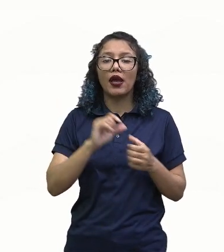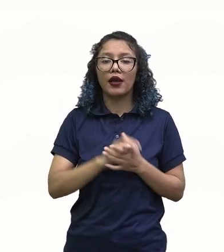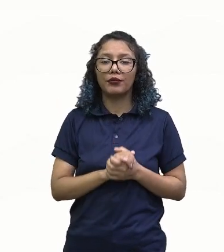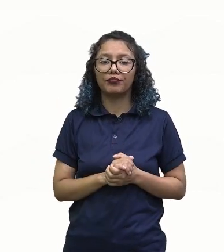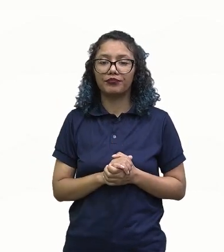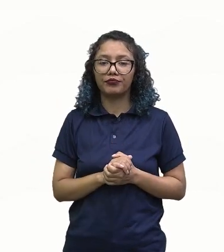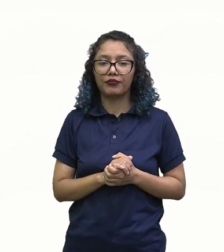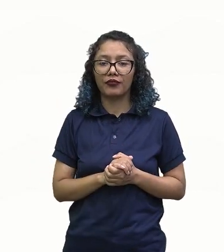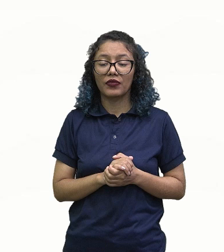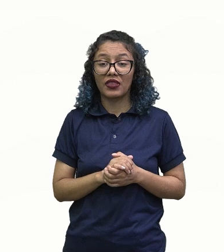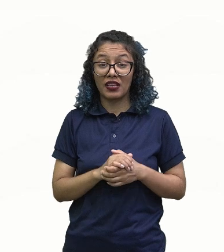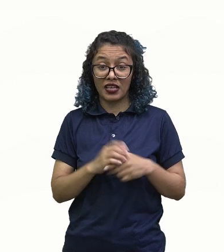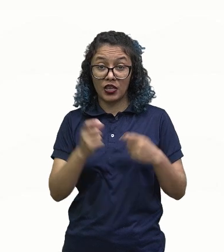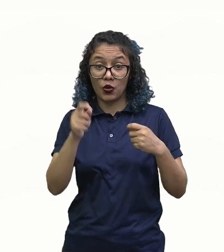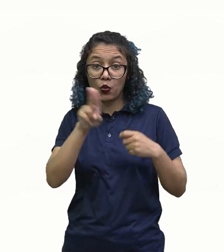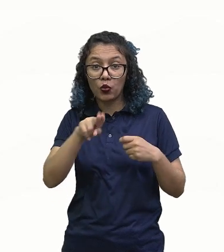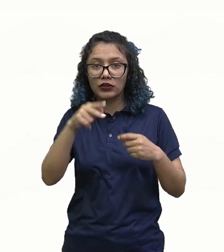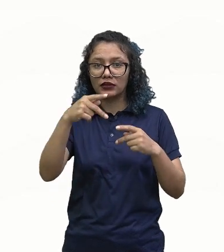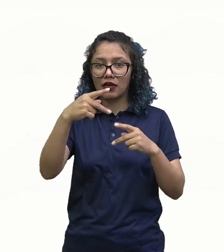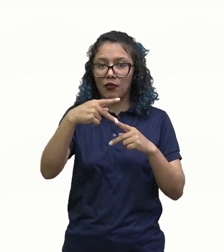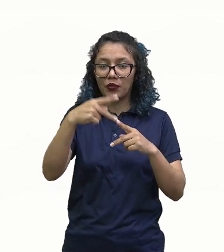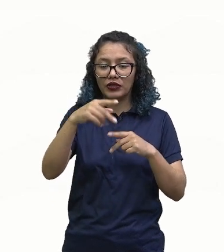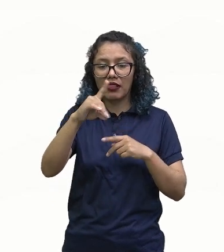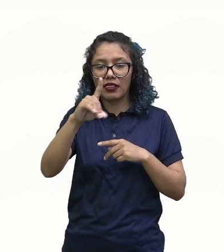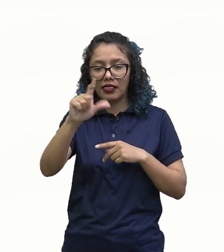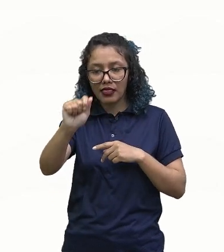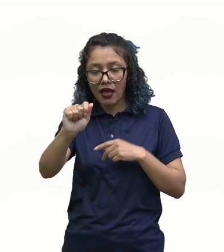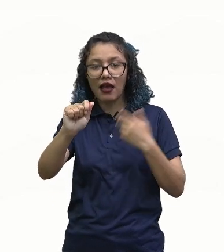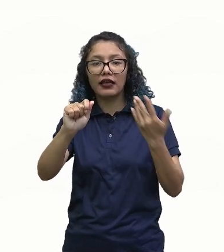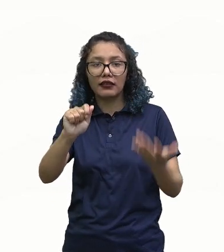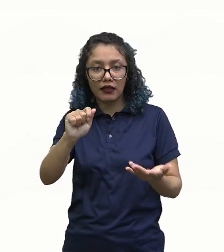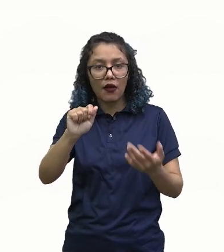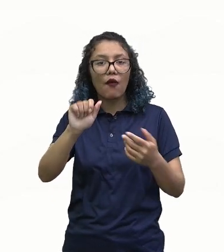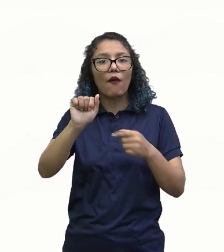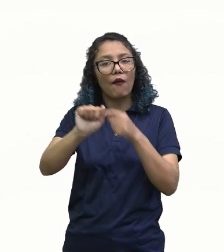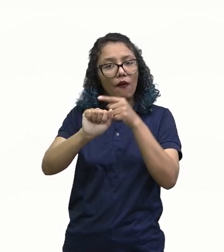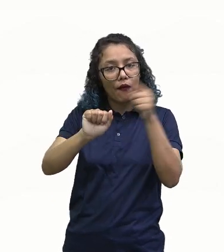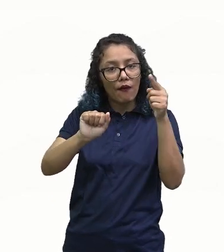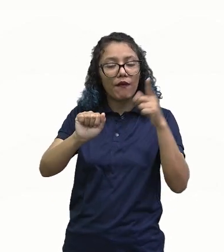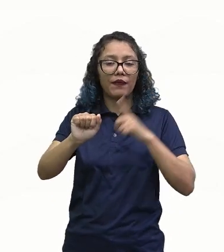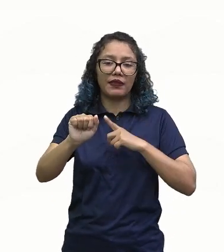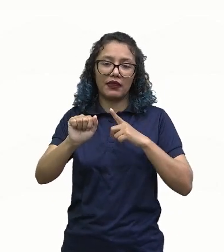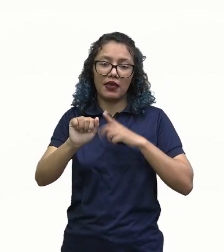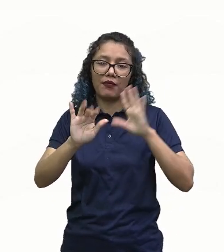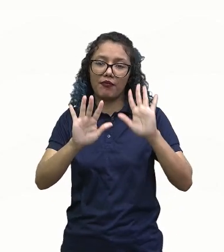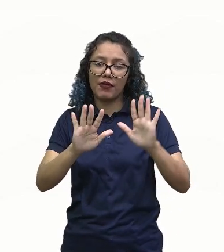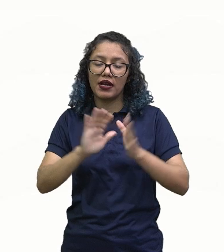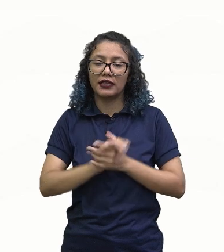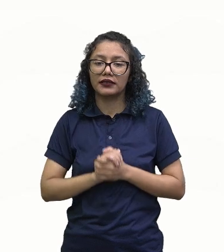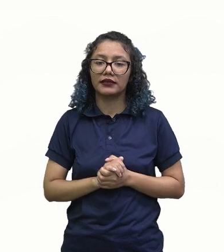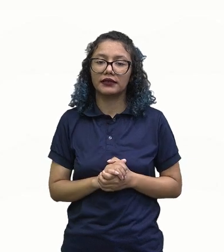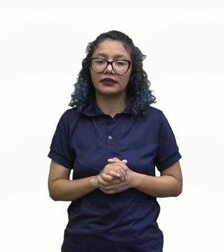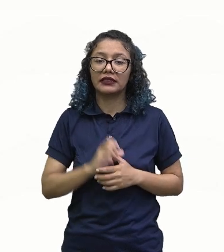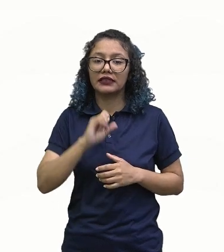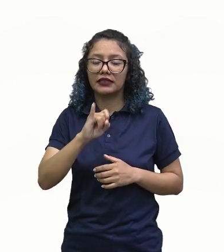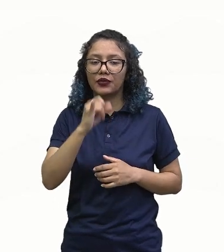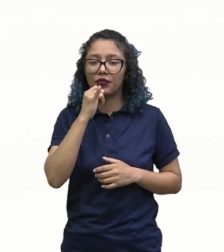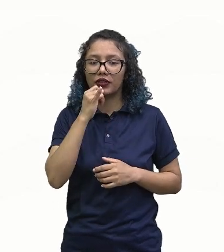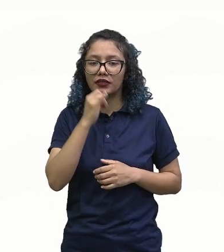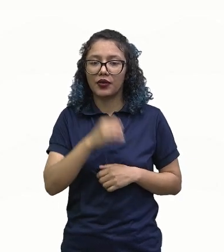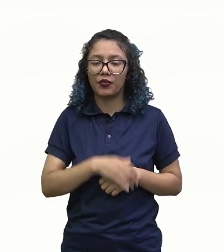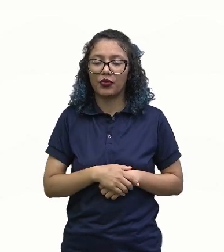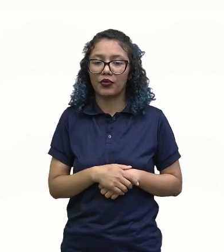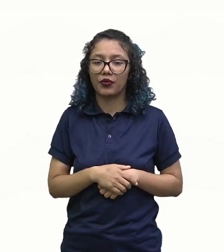o dar, o DA, logo haverá a crase. Mas, se ele voltar desse